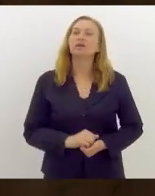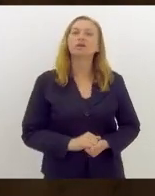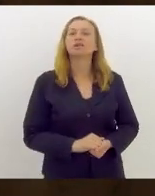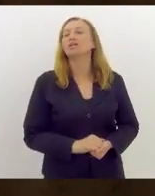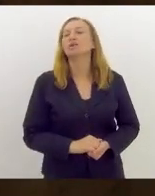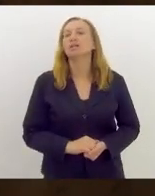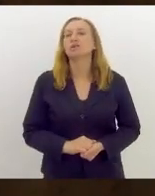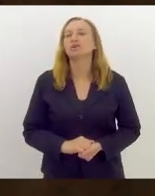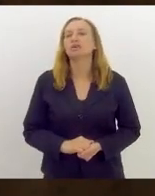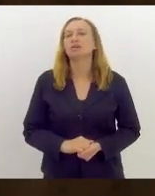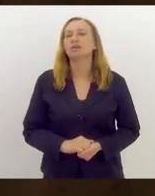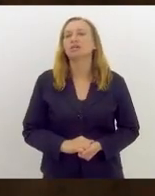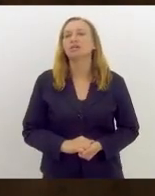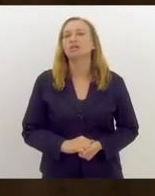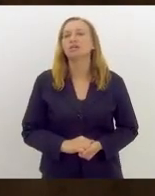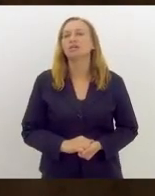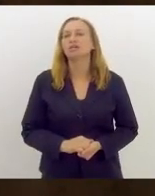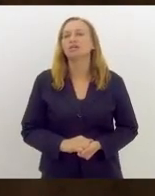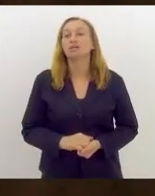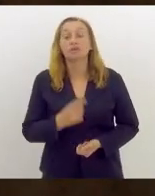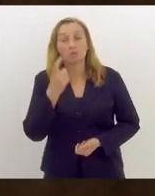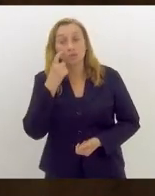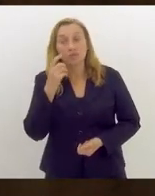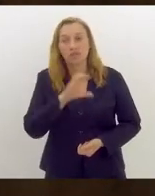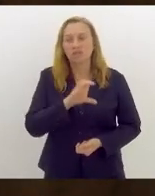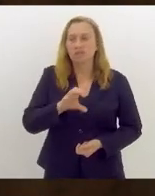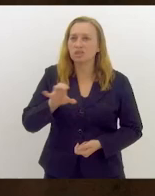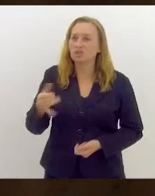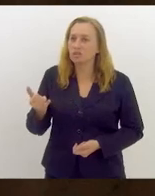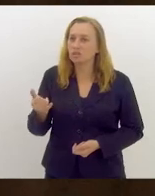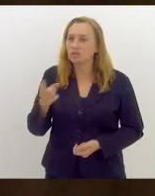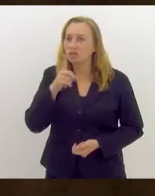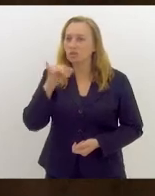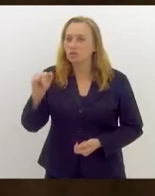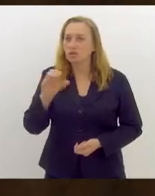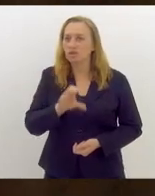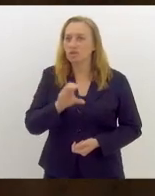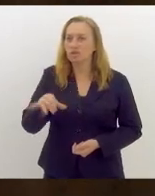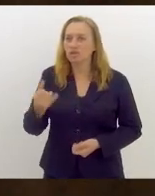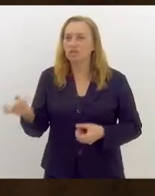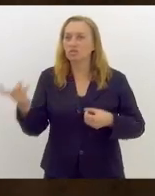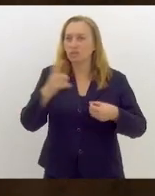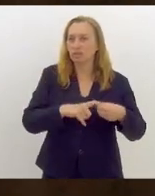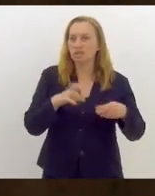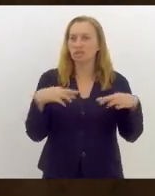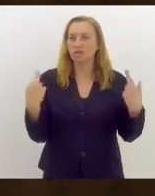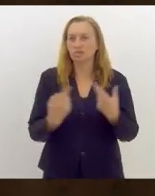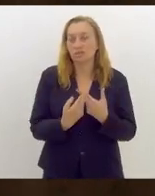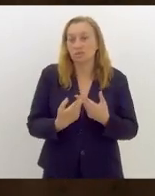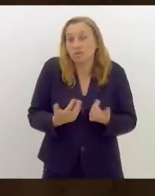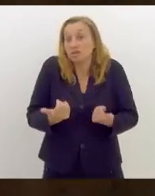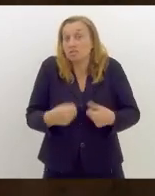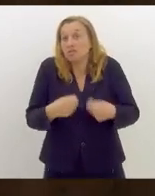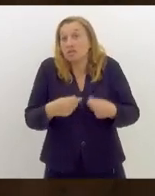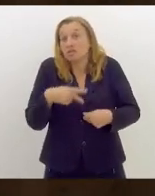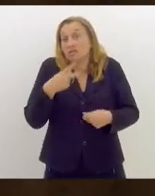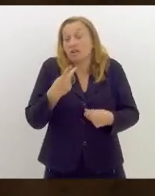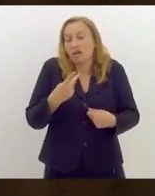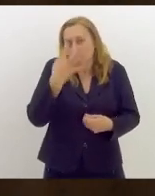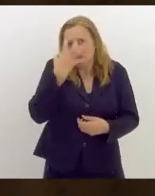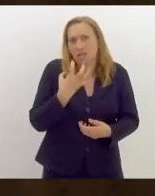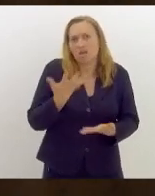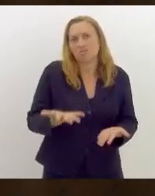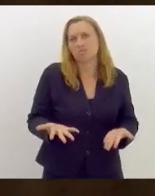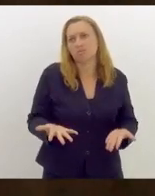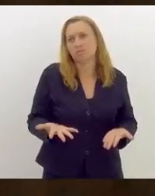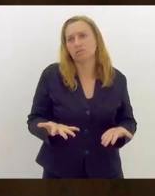Luis Paulo Deputado vamos ver vamos verificar na ccj no dia que a ccj voltar a se reunir não é porque preciso falar isso com gravidade